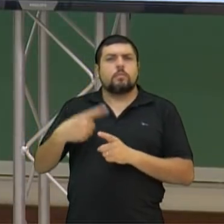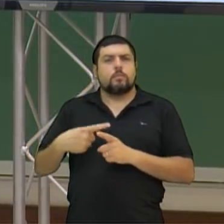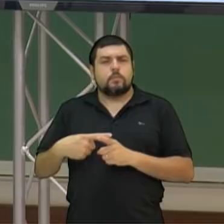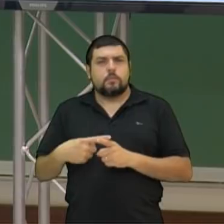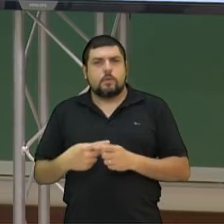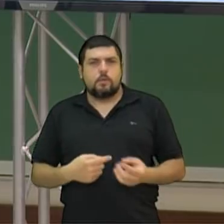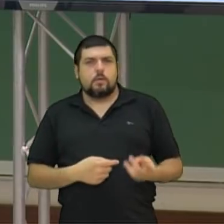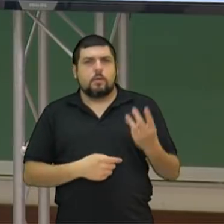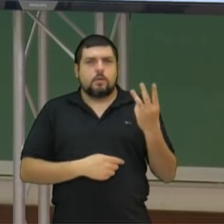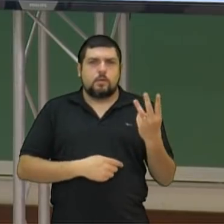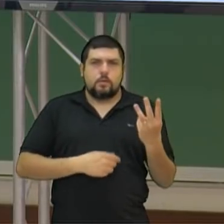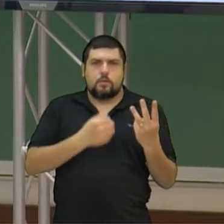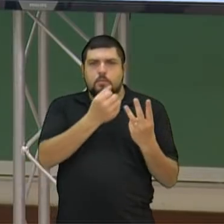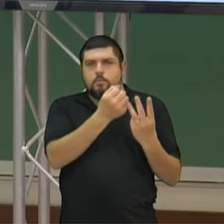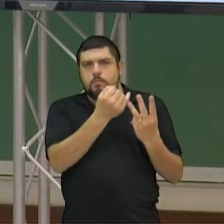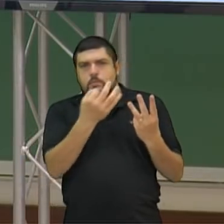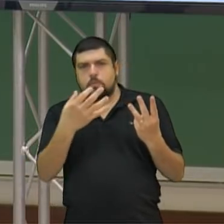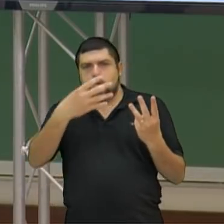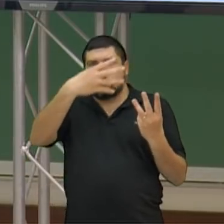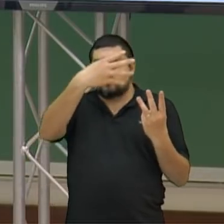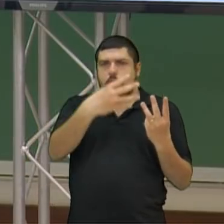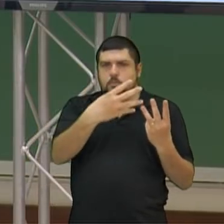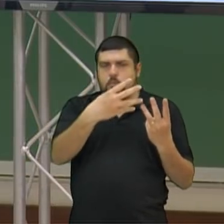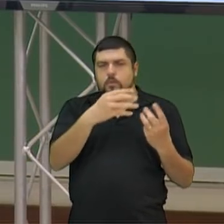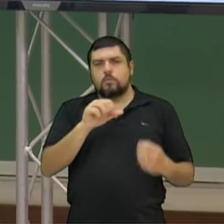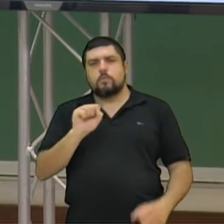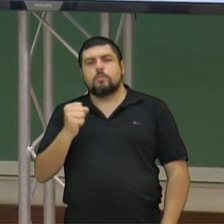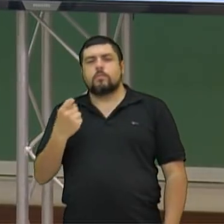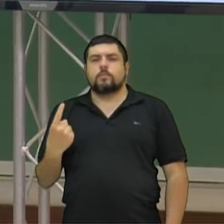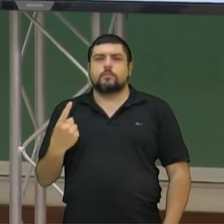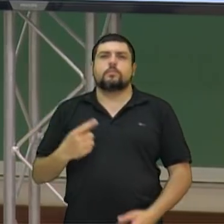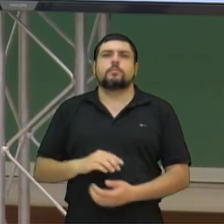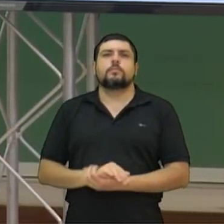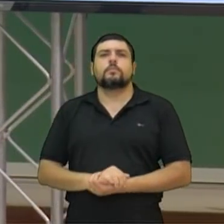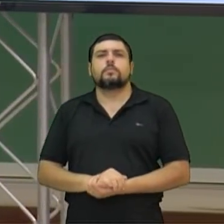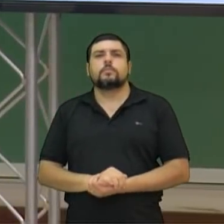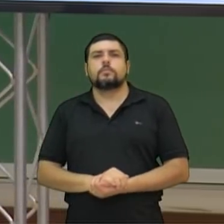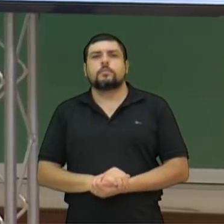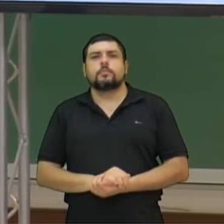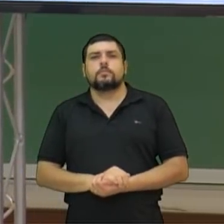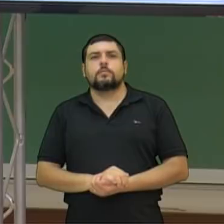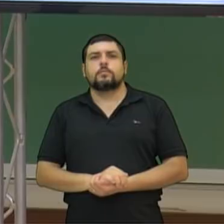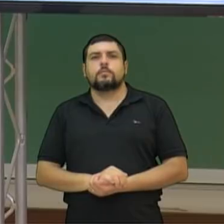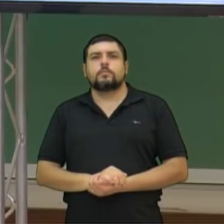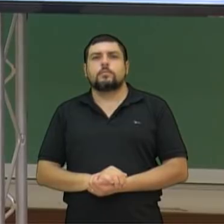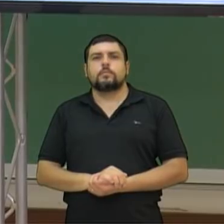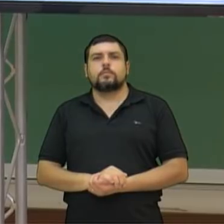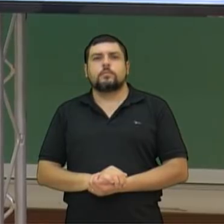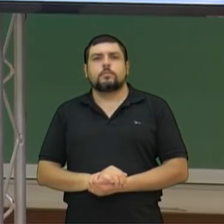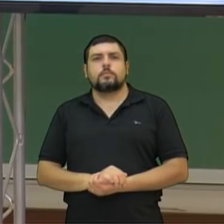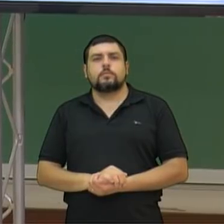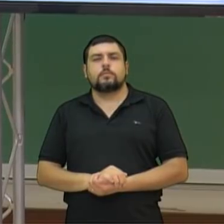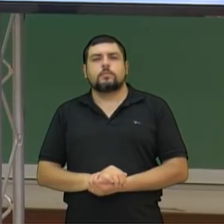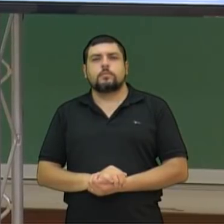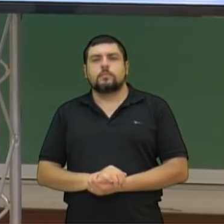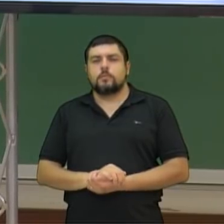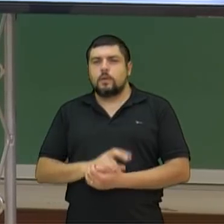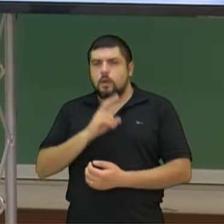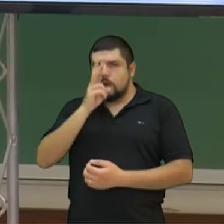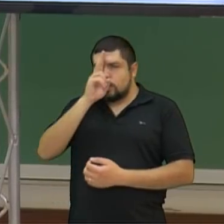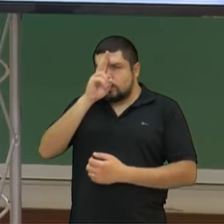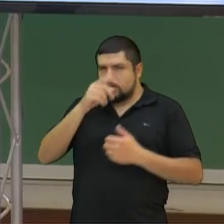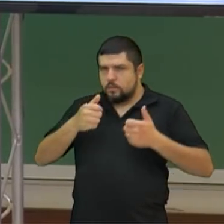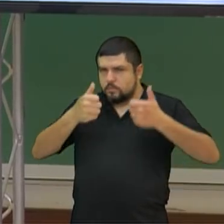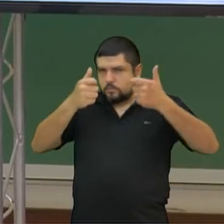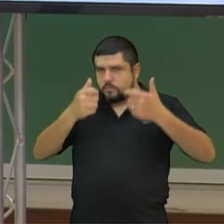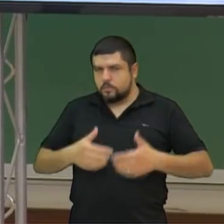à quarta é 81, beleza? A outra aqui, lembra que eu falei para vocês na dica? Comece fatorando pelo